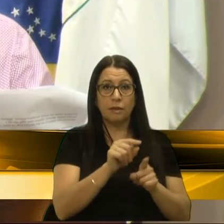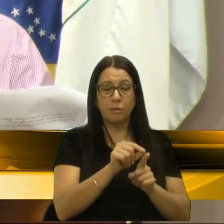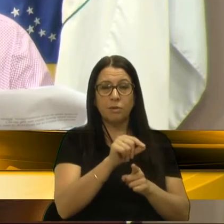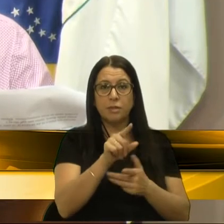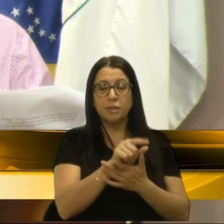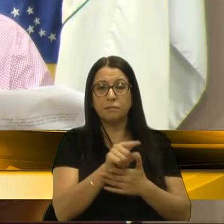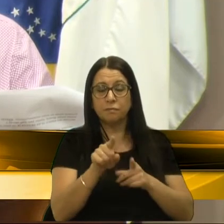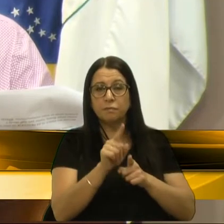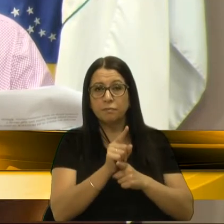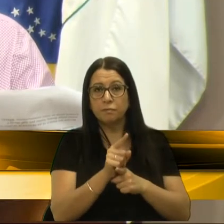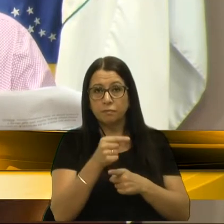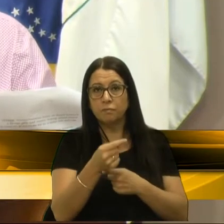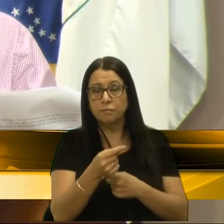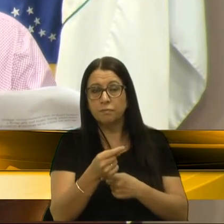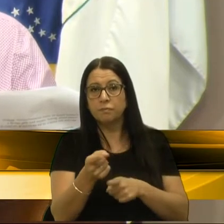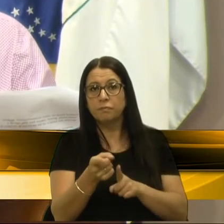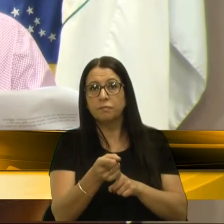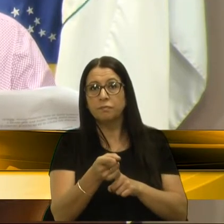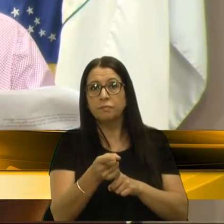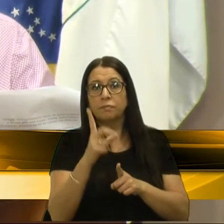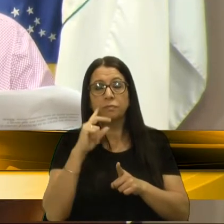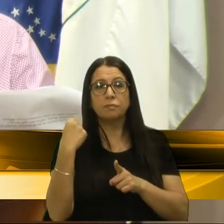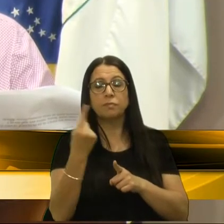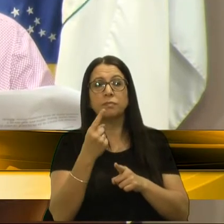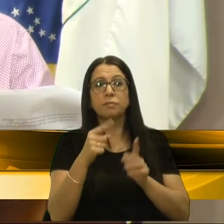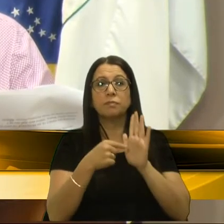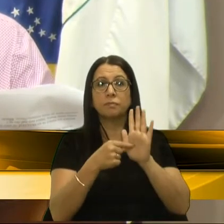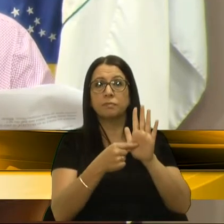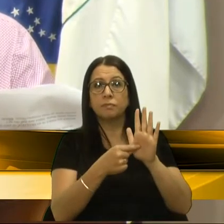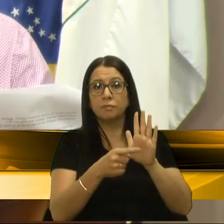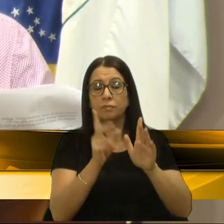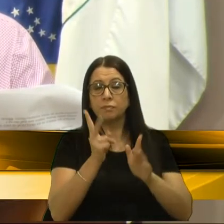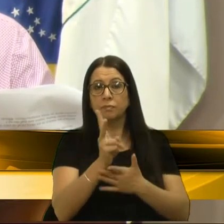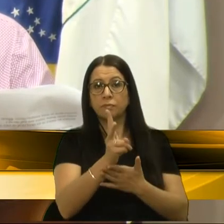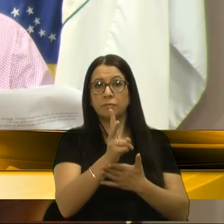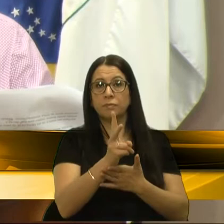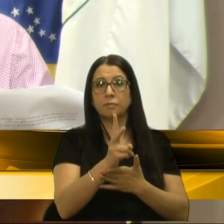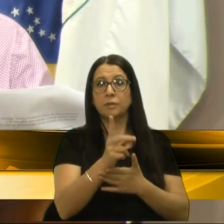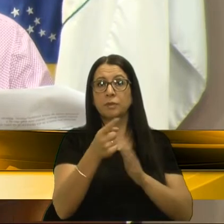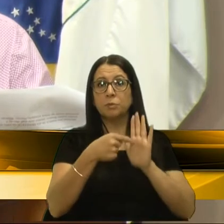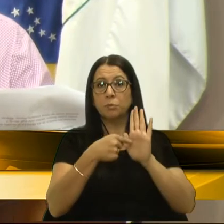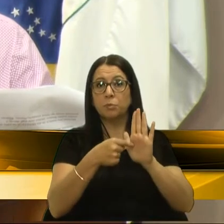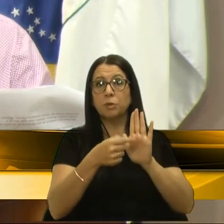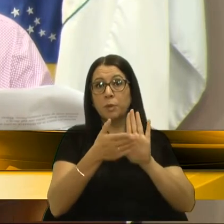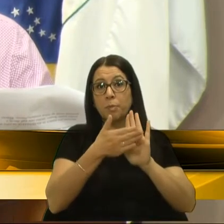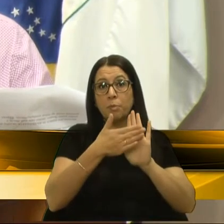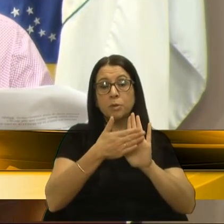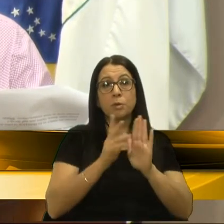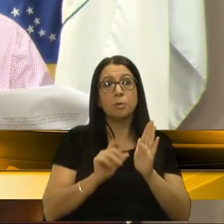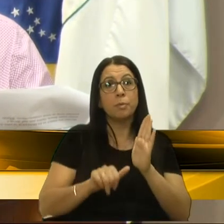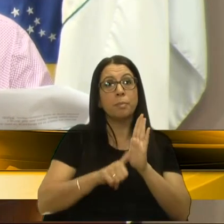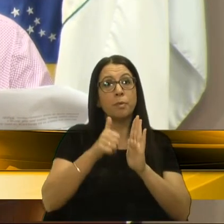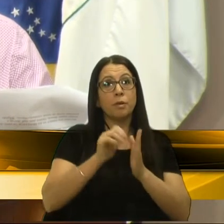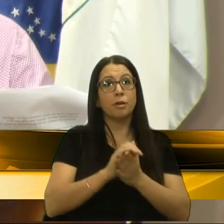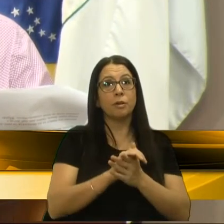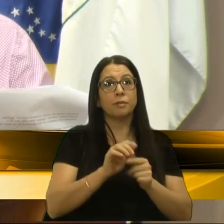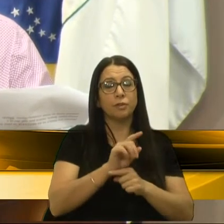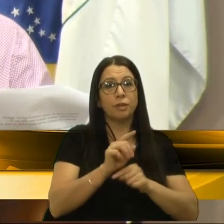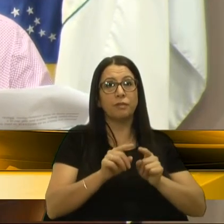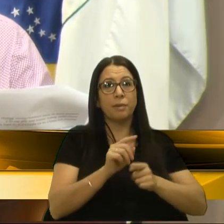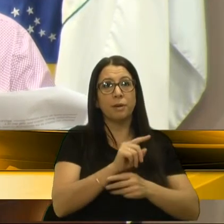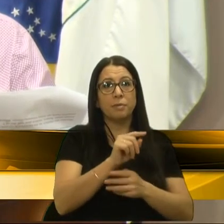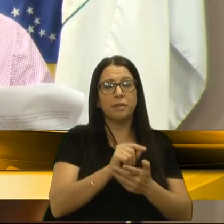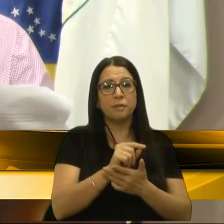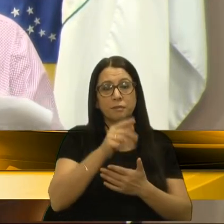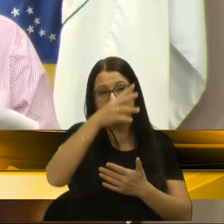termos que vier a se estabelecer. Sendo assim, a presente proposição visa instrumentalizar o poder